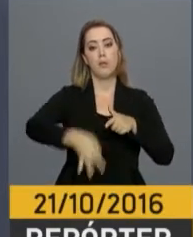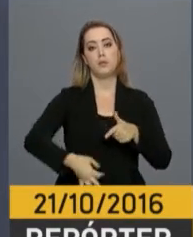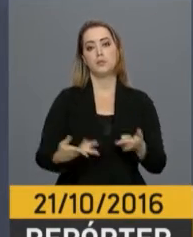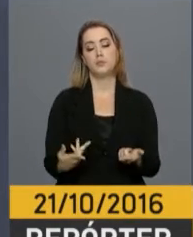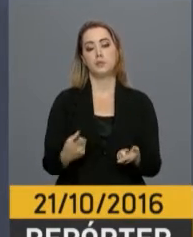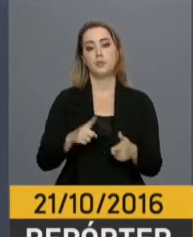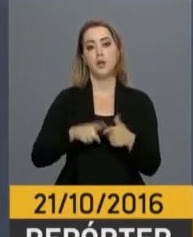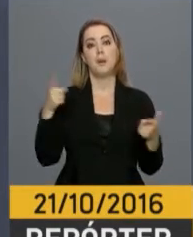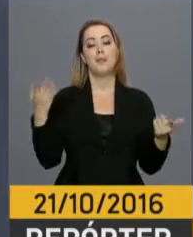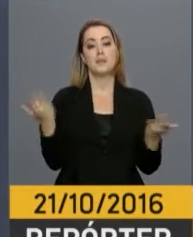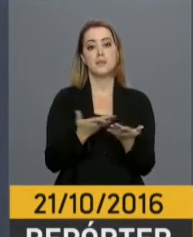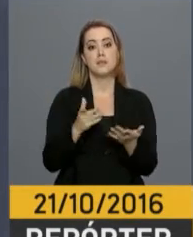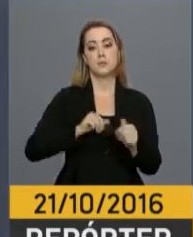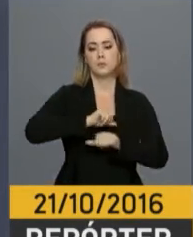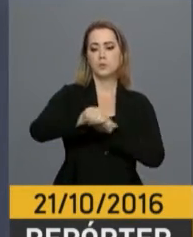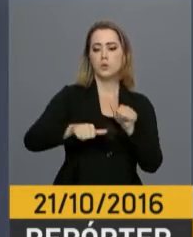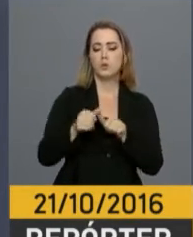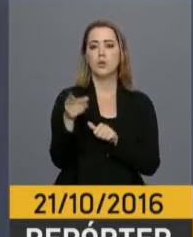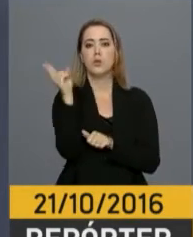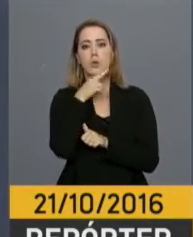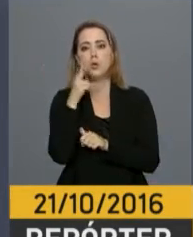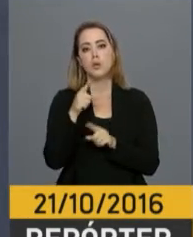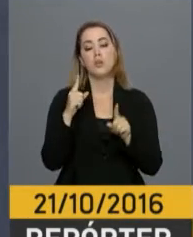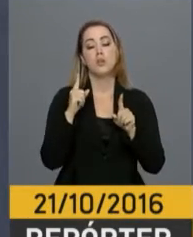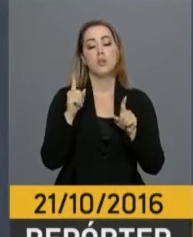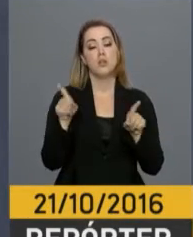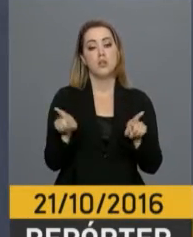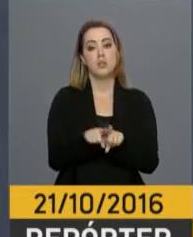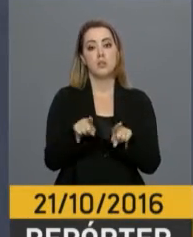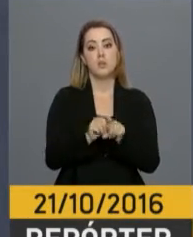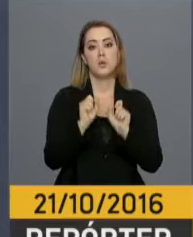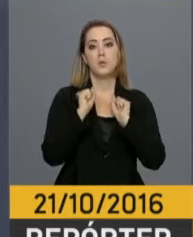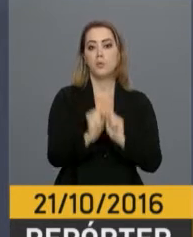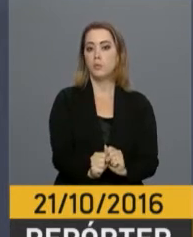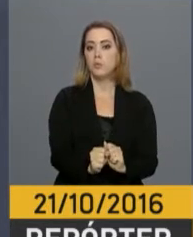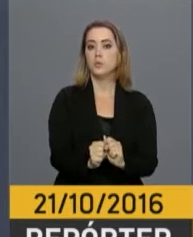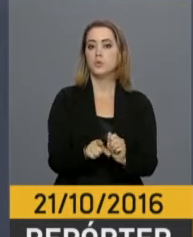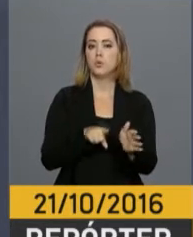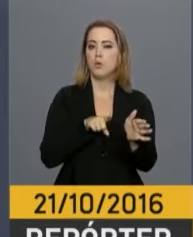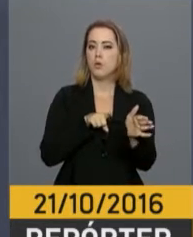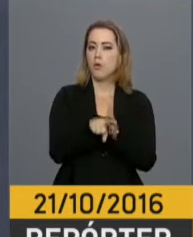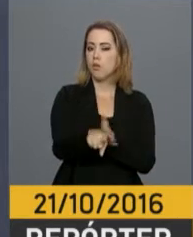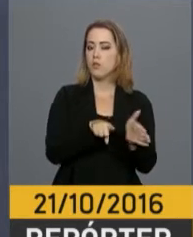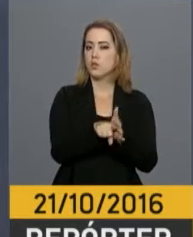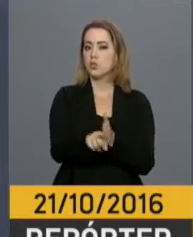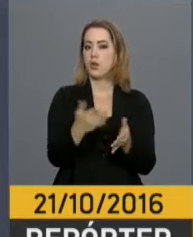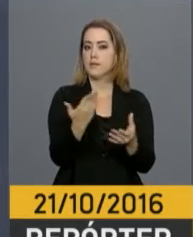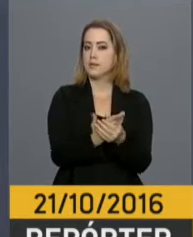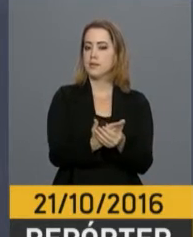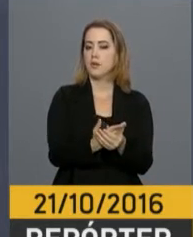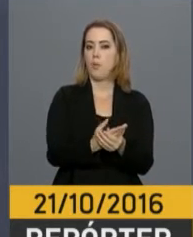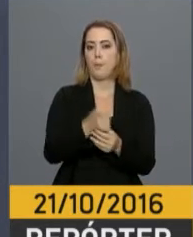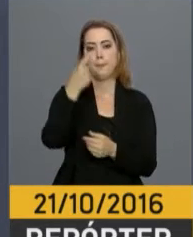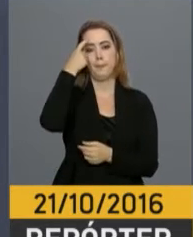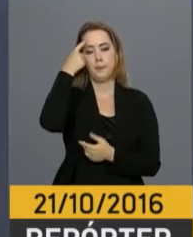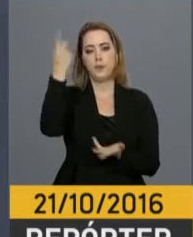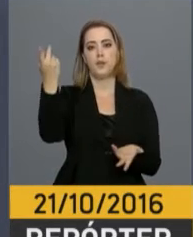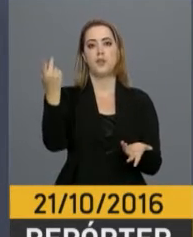da rapidez, o EPOL vai permitir uma investigação mais inteligente, será um